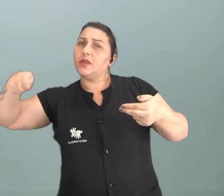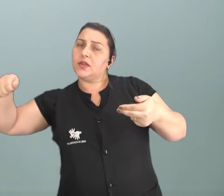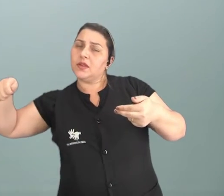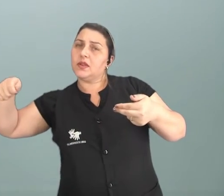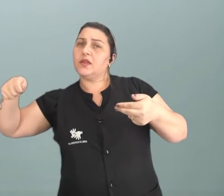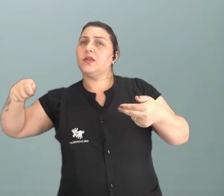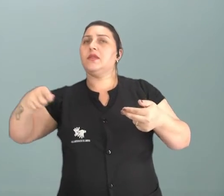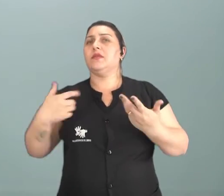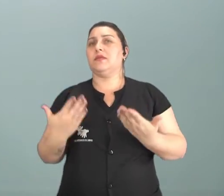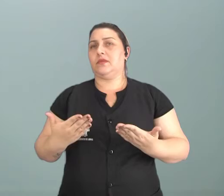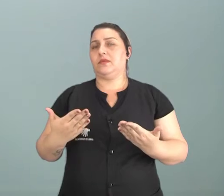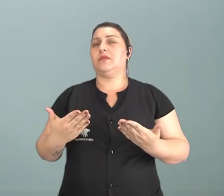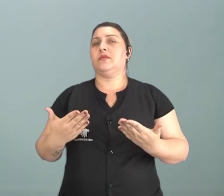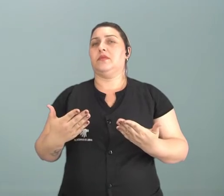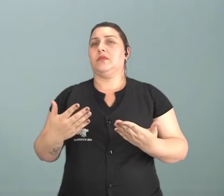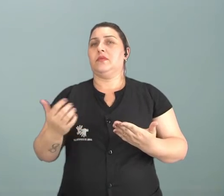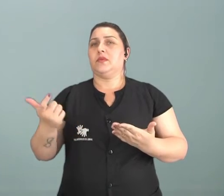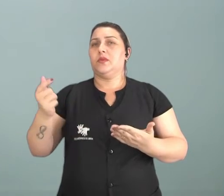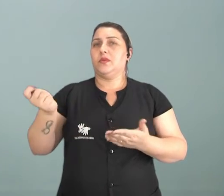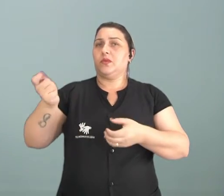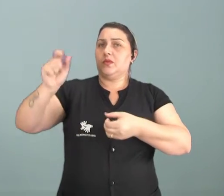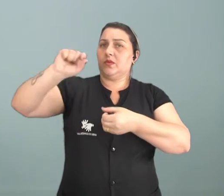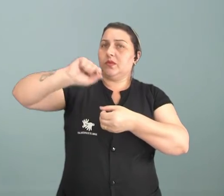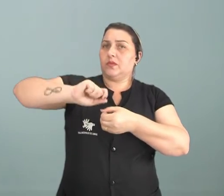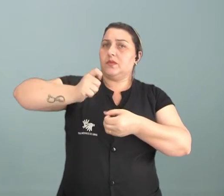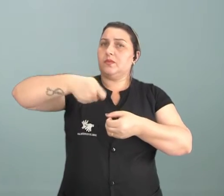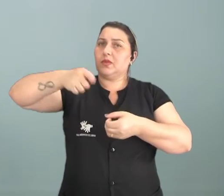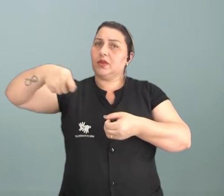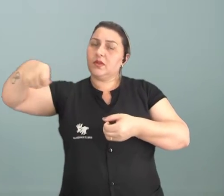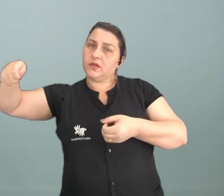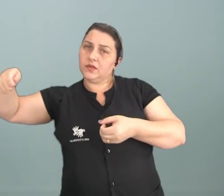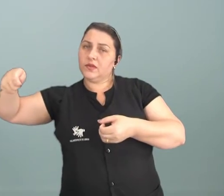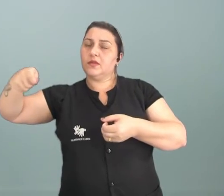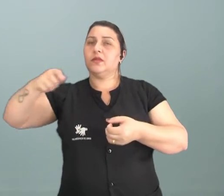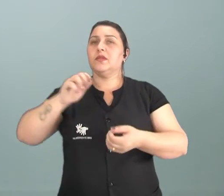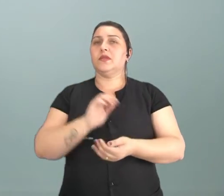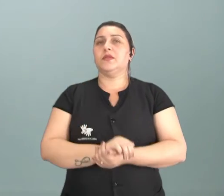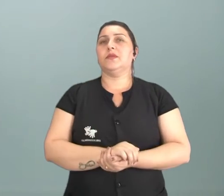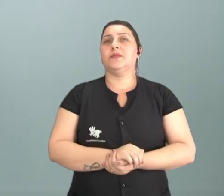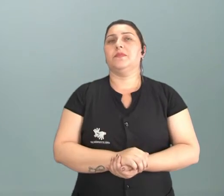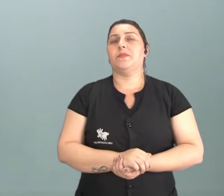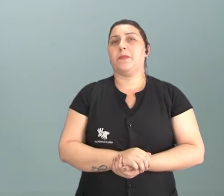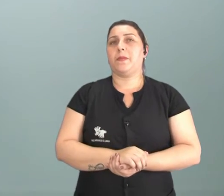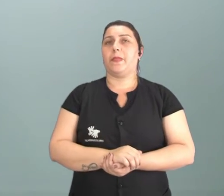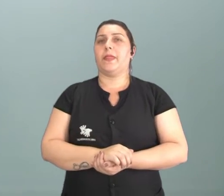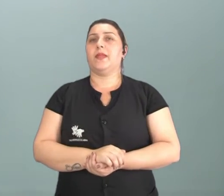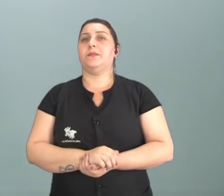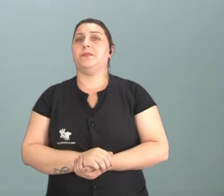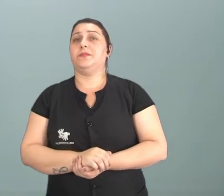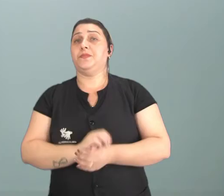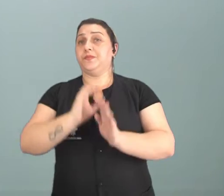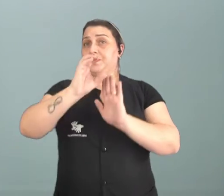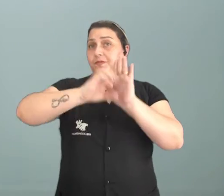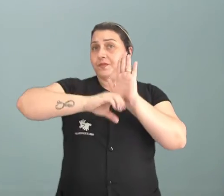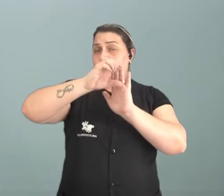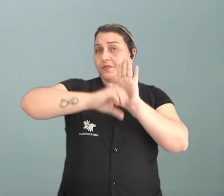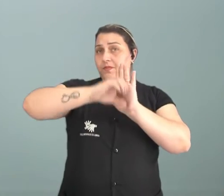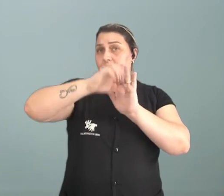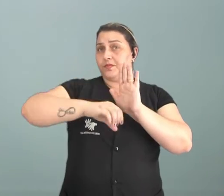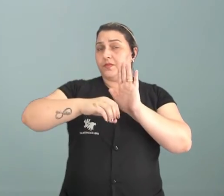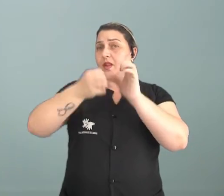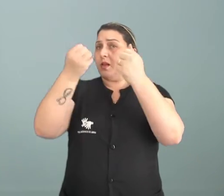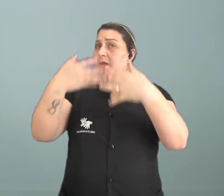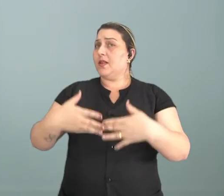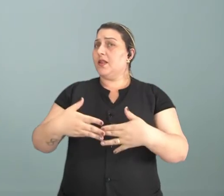é um pincel que posso colocar tinta e dou a definição daquele objeto, daquela pessoa. Esse conceito é a definição de